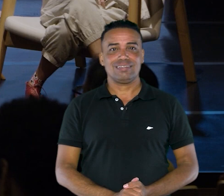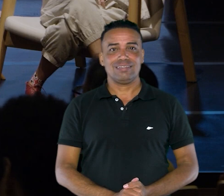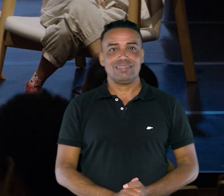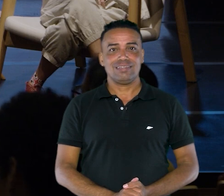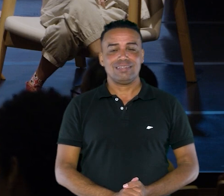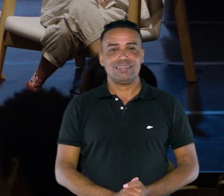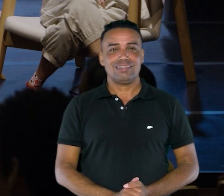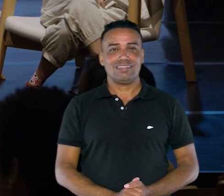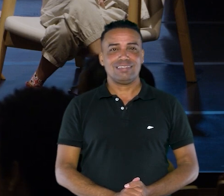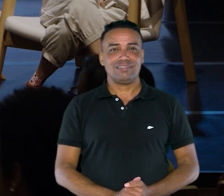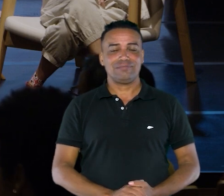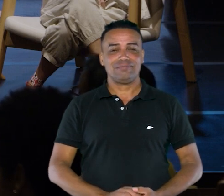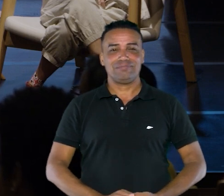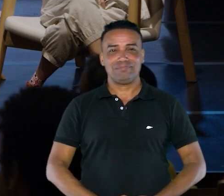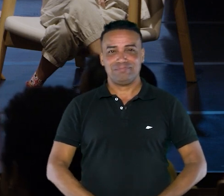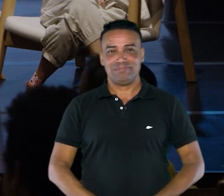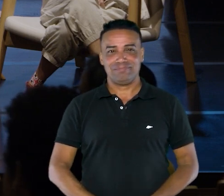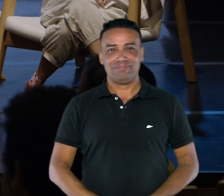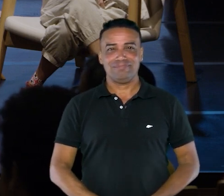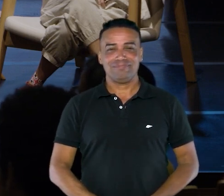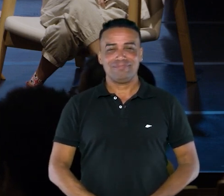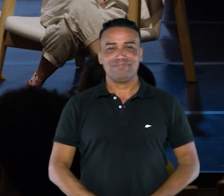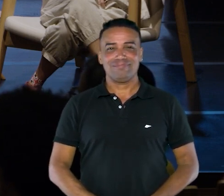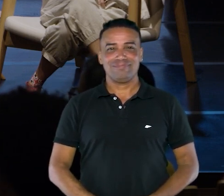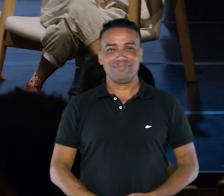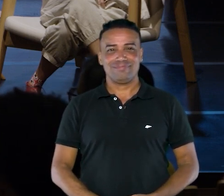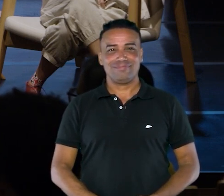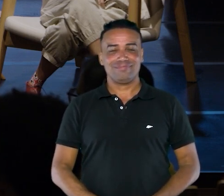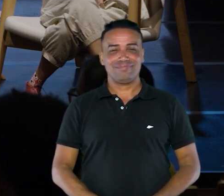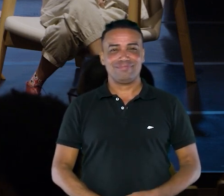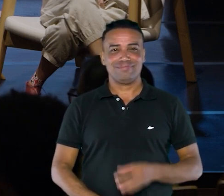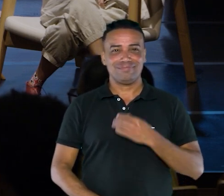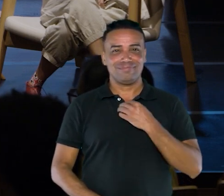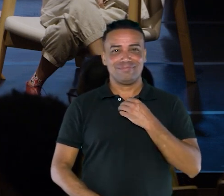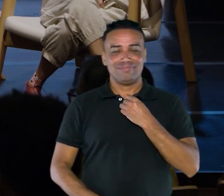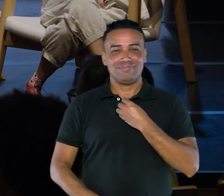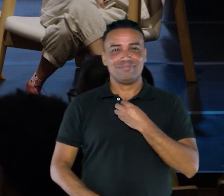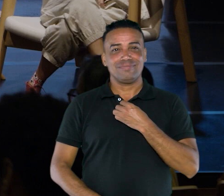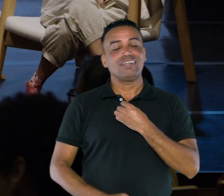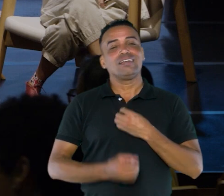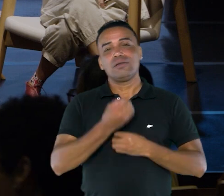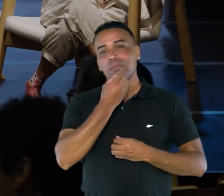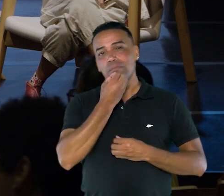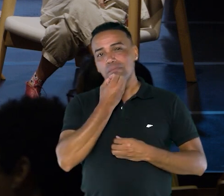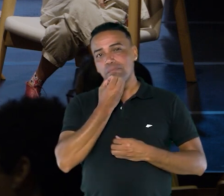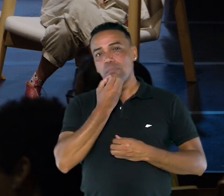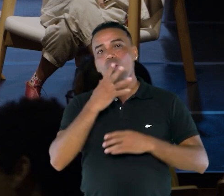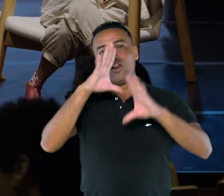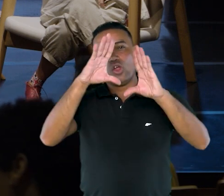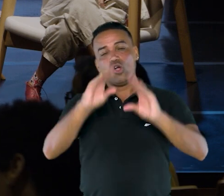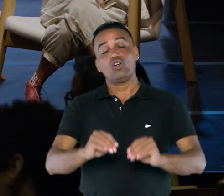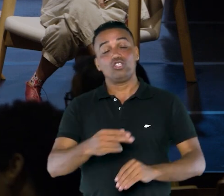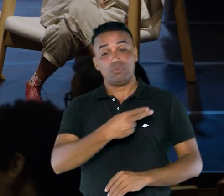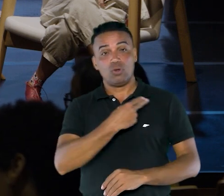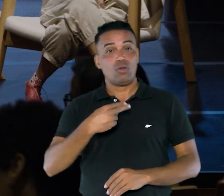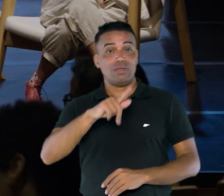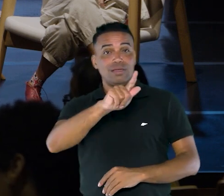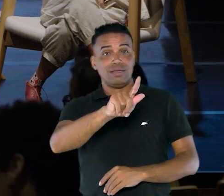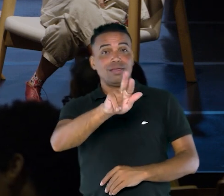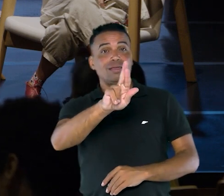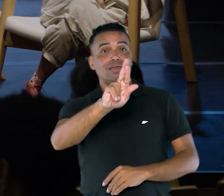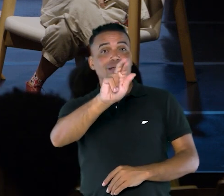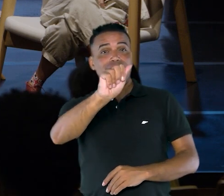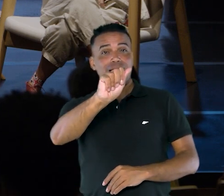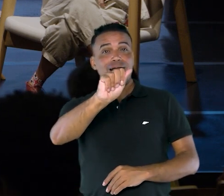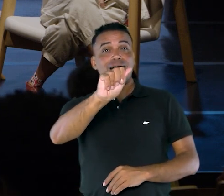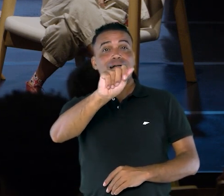Ah, já estou aqui. Bom, boa noite. Meu nome é Graziela.